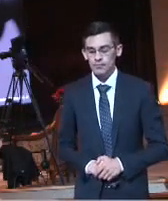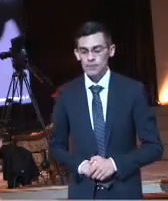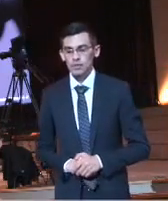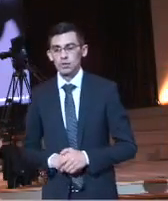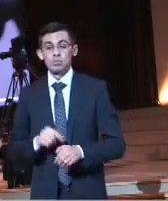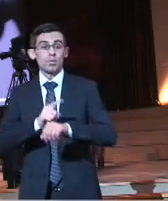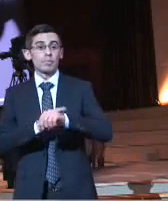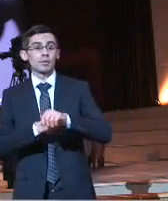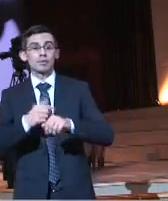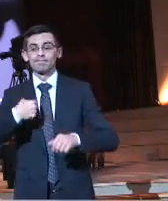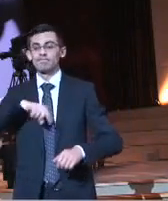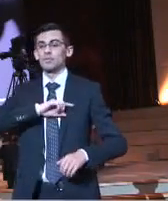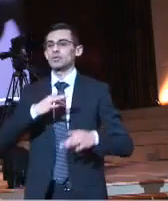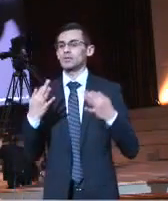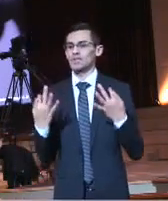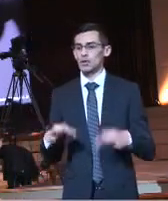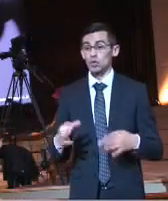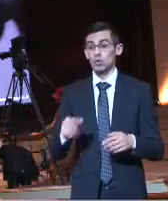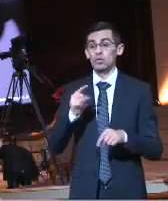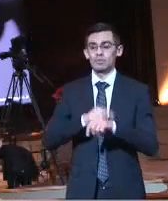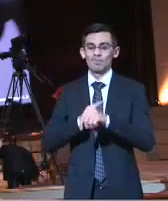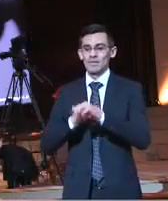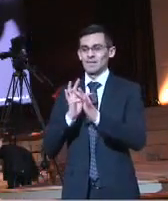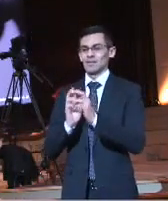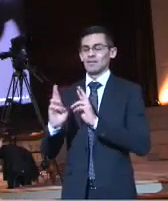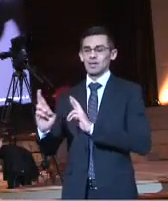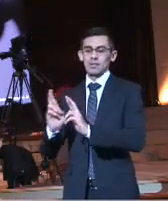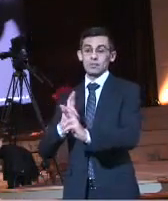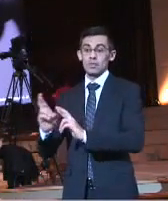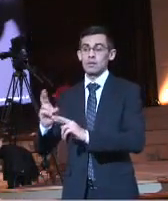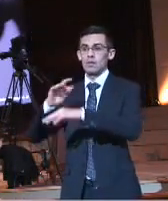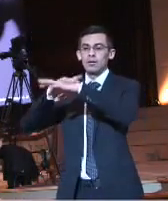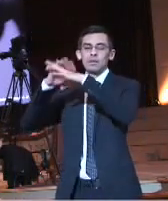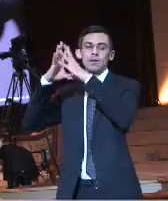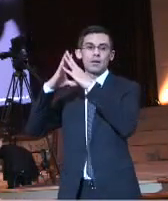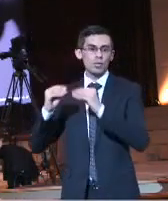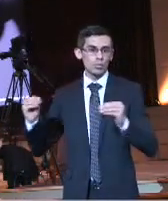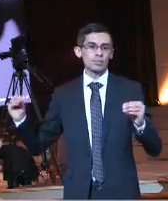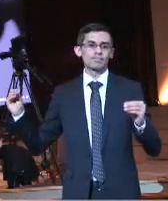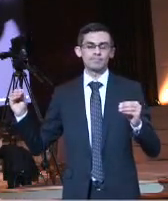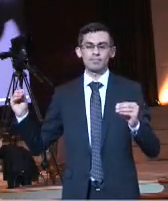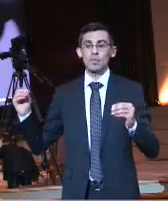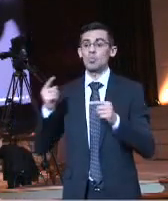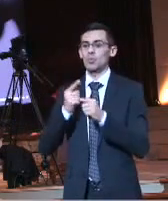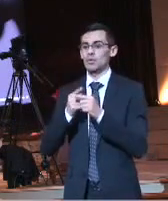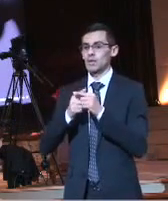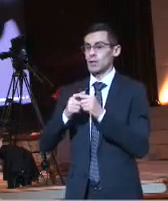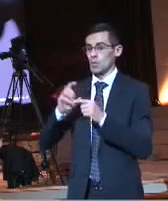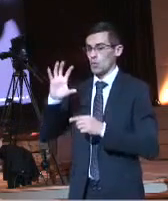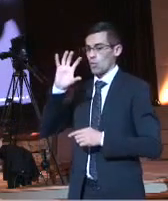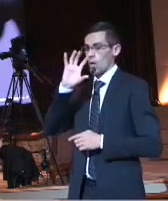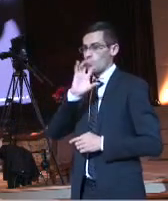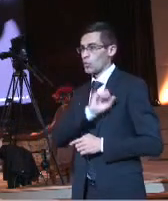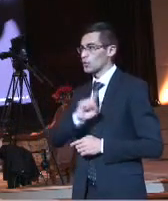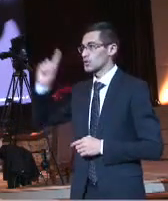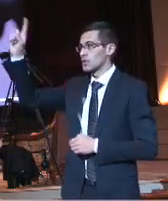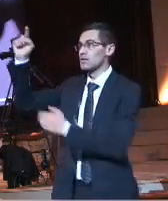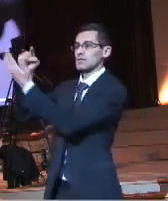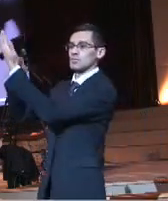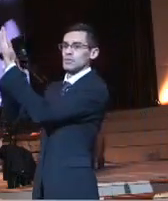dor está na dimensão relacional, a cura vem do imensurável amor de Deus